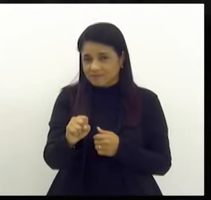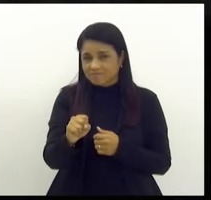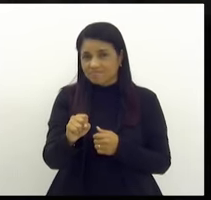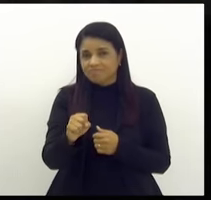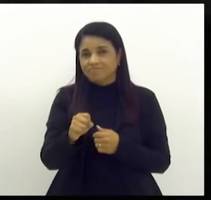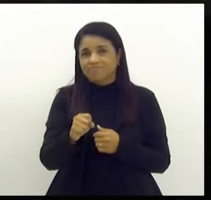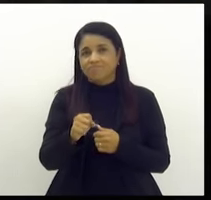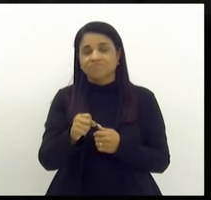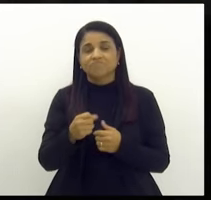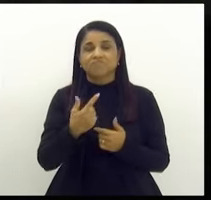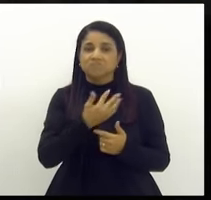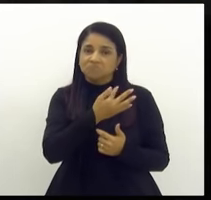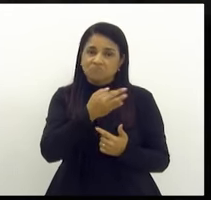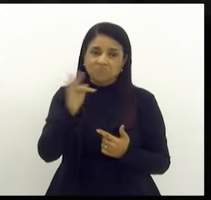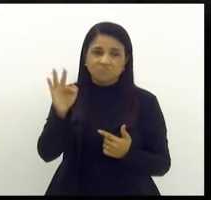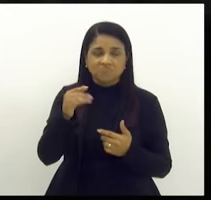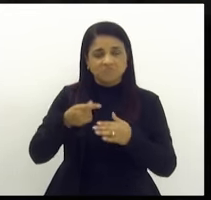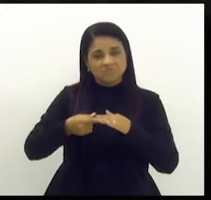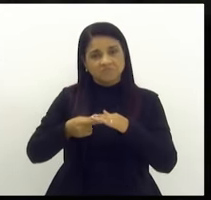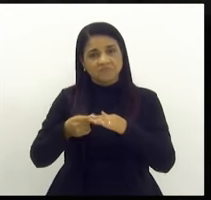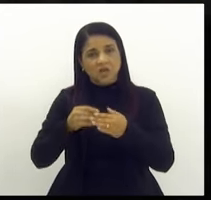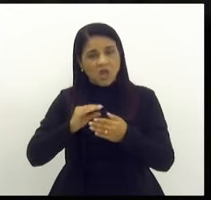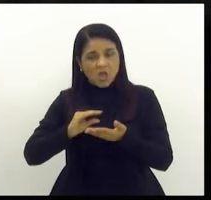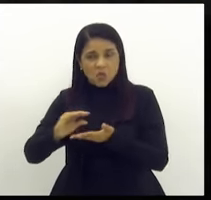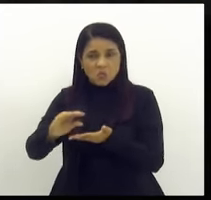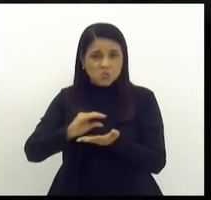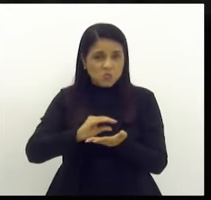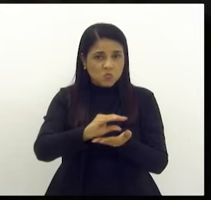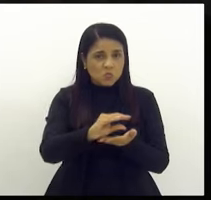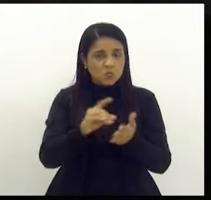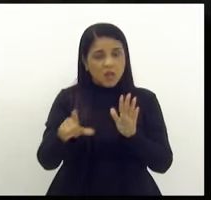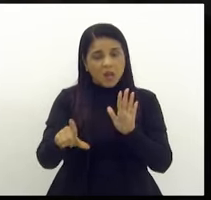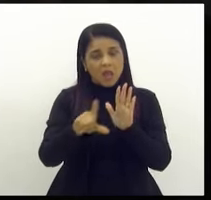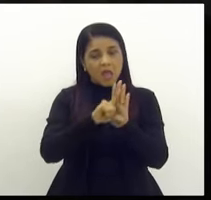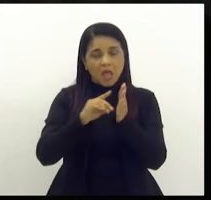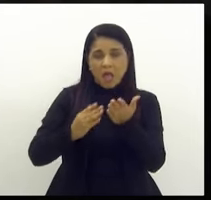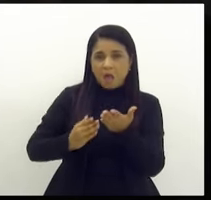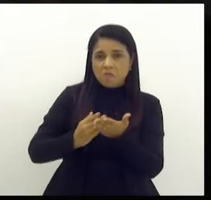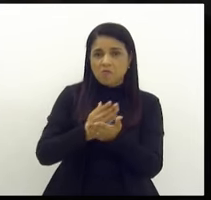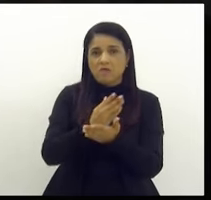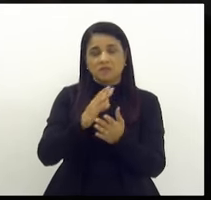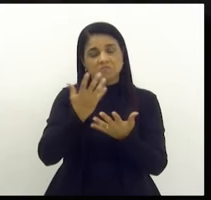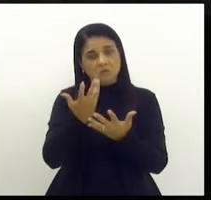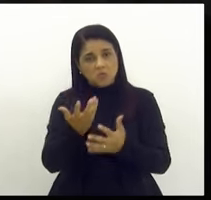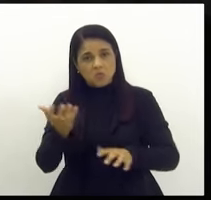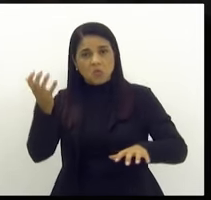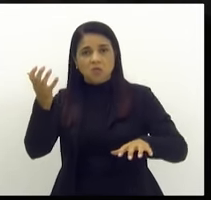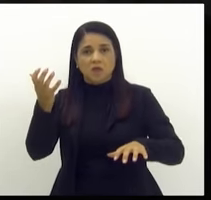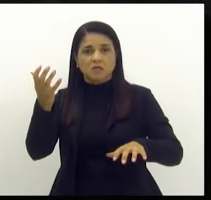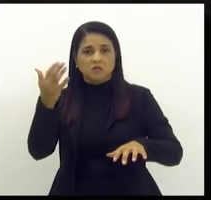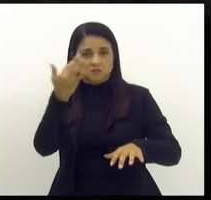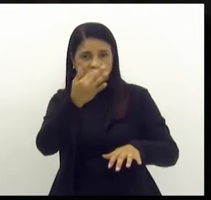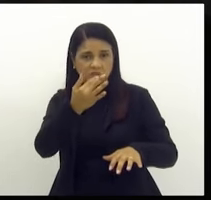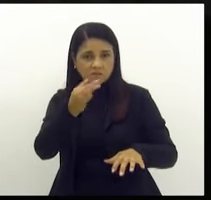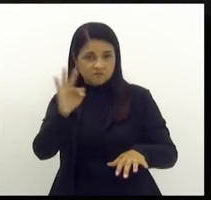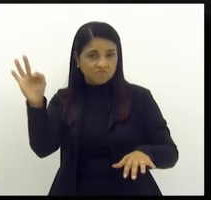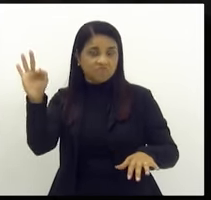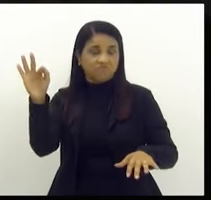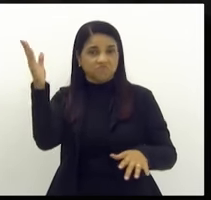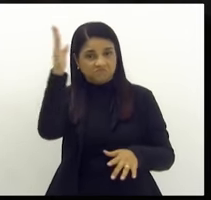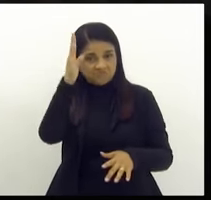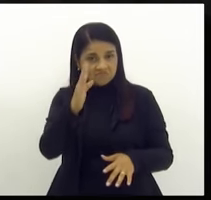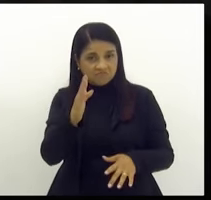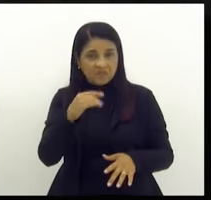recursos federais das legislações recentemente aprovad pelo congresso nacional e não resolve nenhum problema